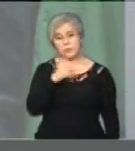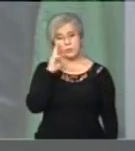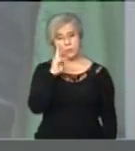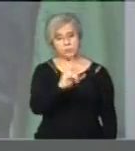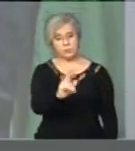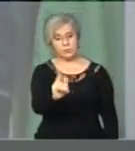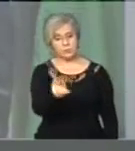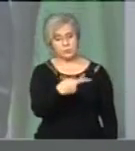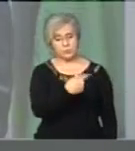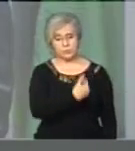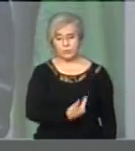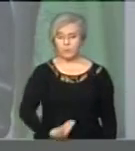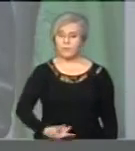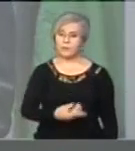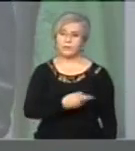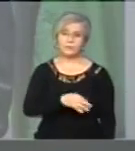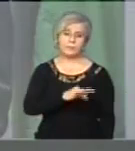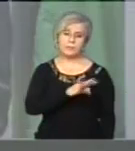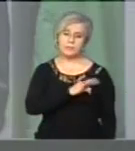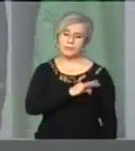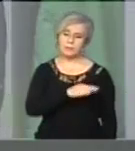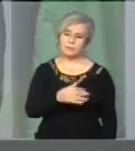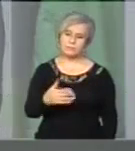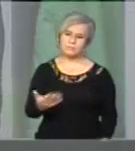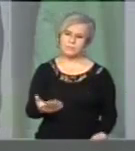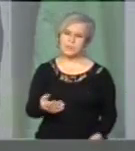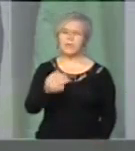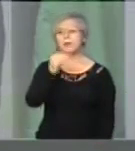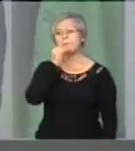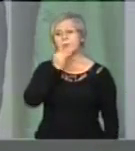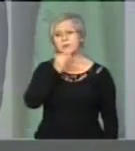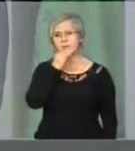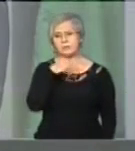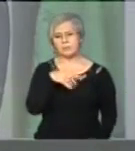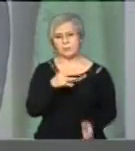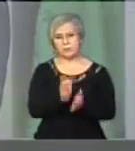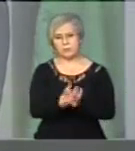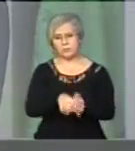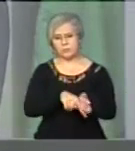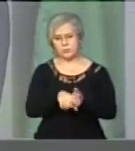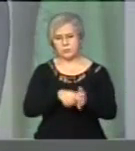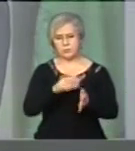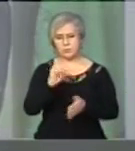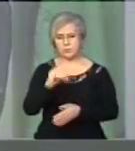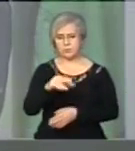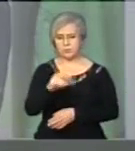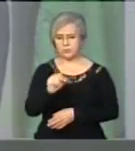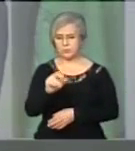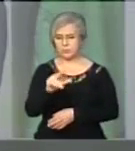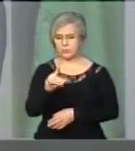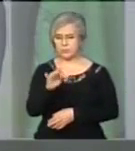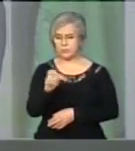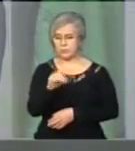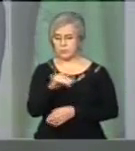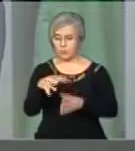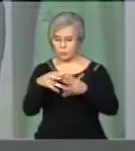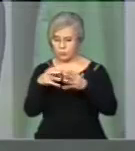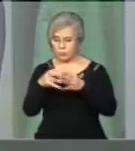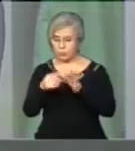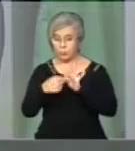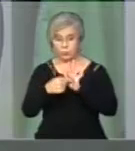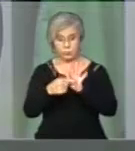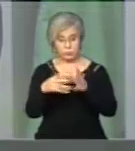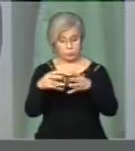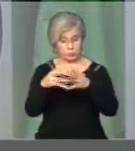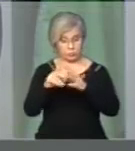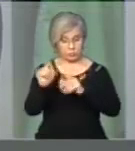governo do PT, que aí está. Para se ter uma ideia, a consultoria Tendência fez um estudo e mostrou que a equipe econômica